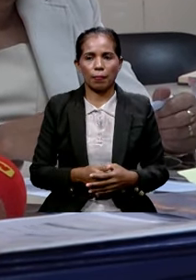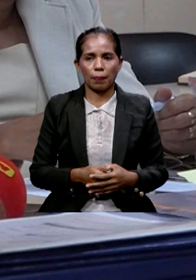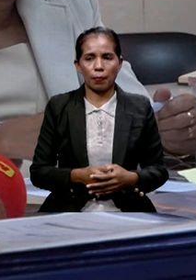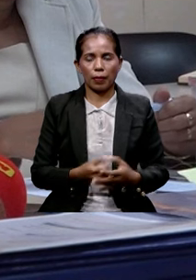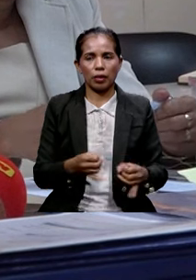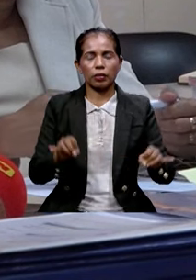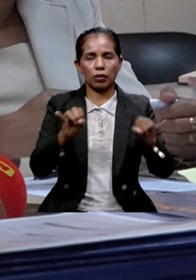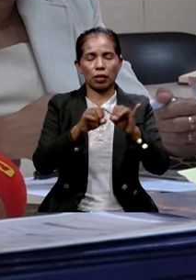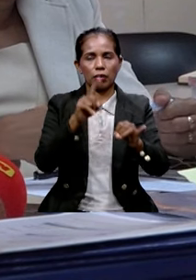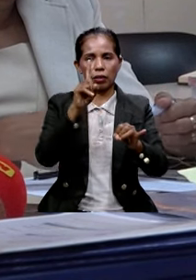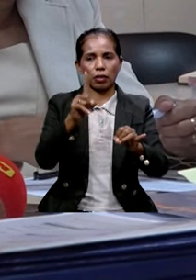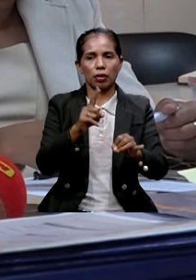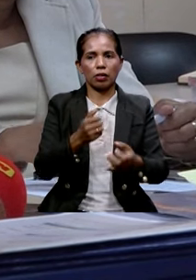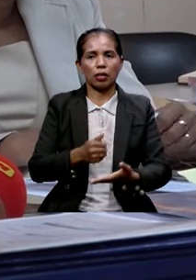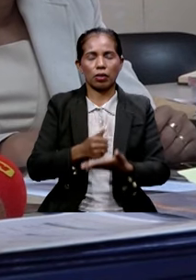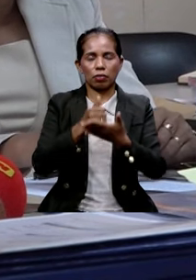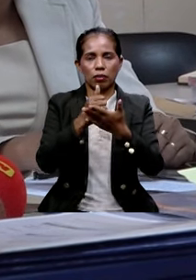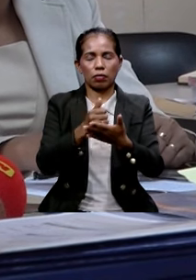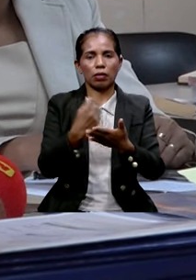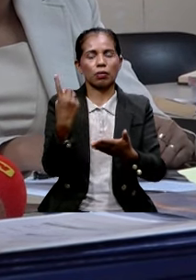instituição e não é a tu facilita a